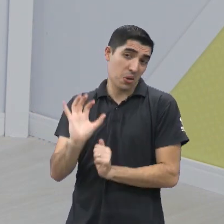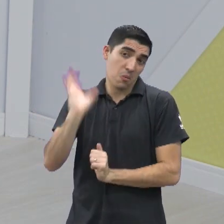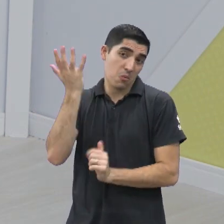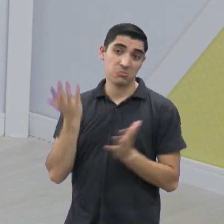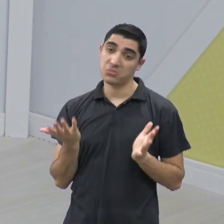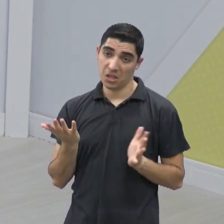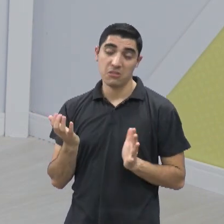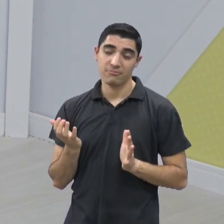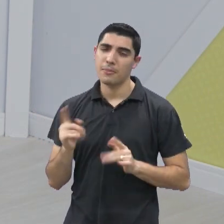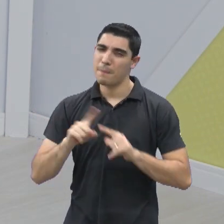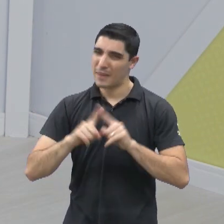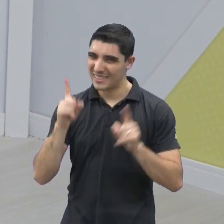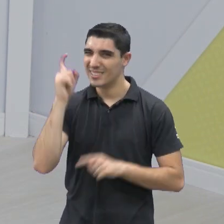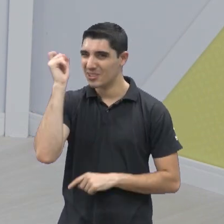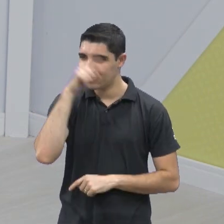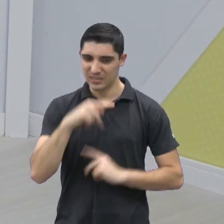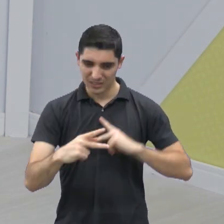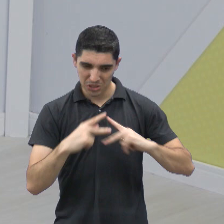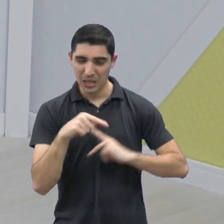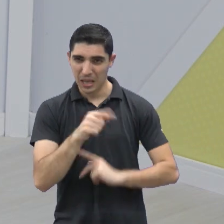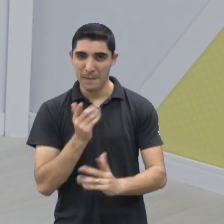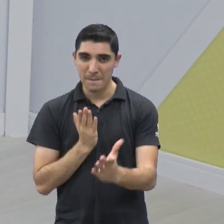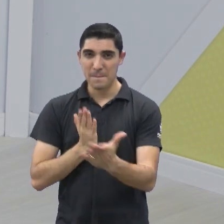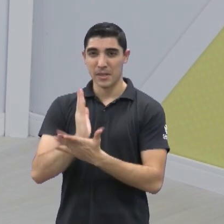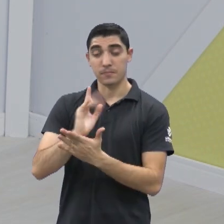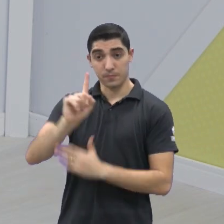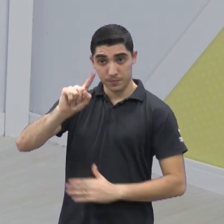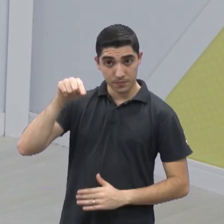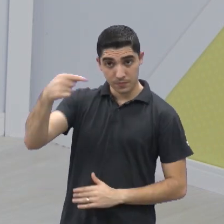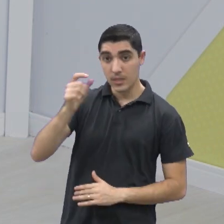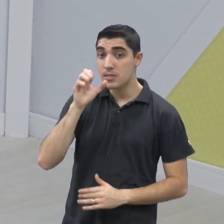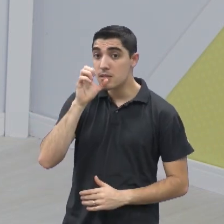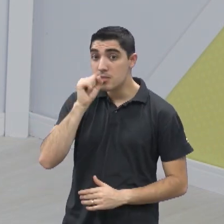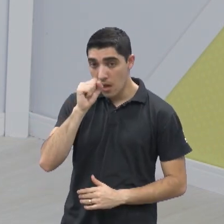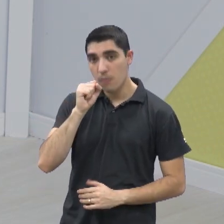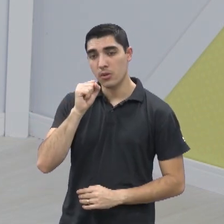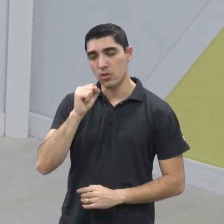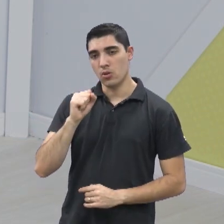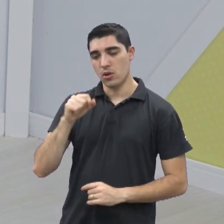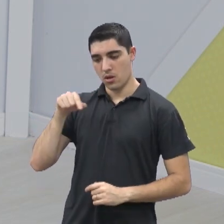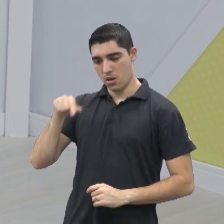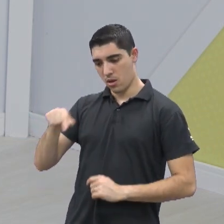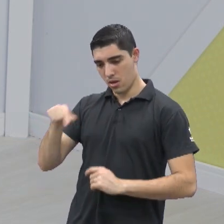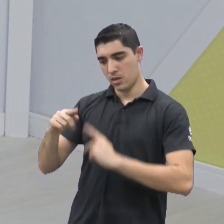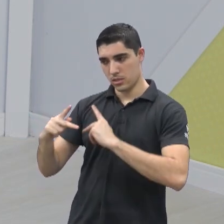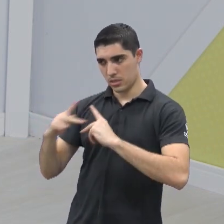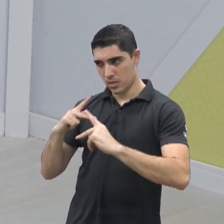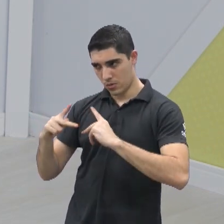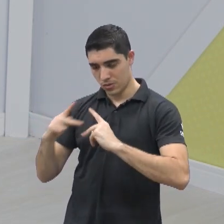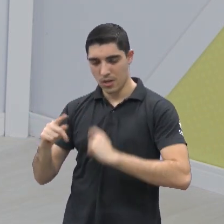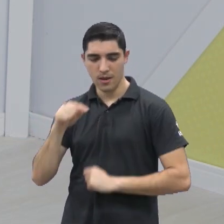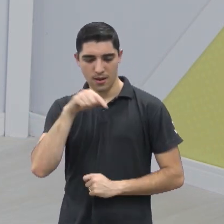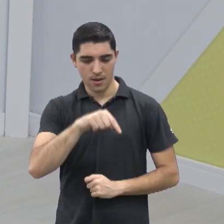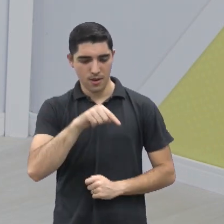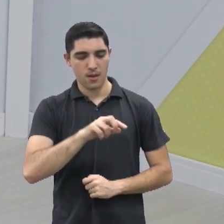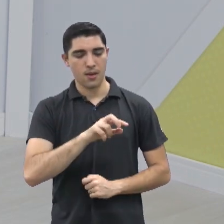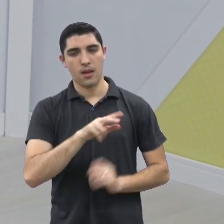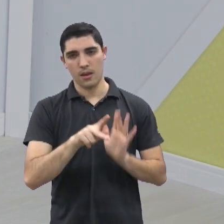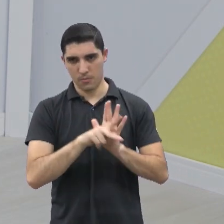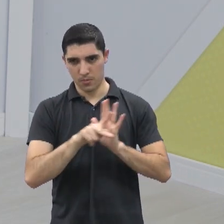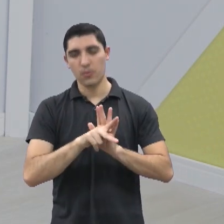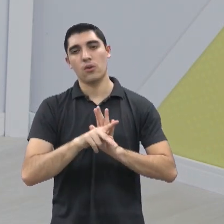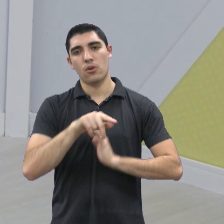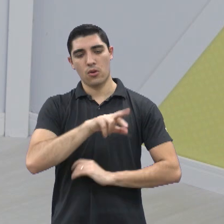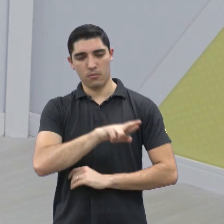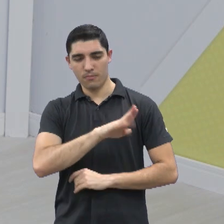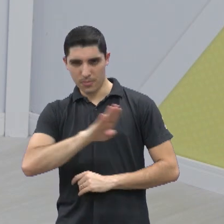mas realmente está muito difícil para os meninos. Próximo sábado enfrenta a equipe do Bragantino no Martins Pereira, 9 horas da manhã, e depois fecha fora